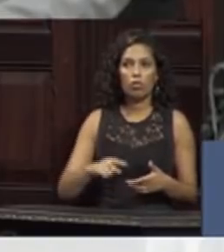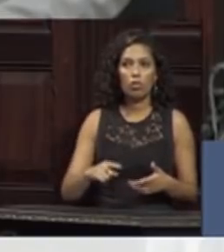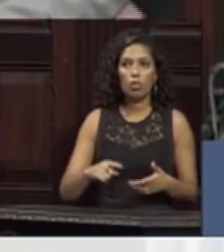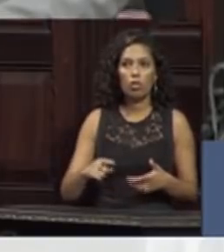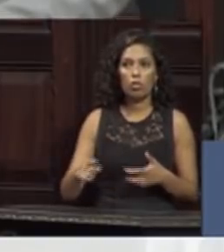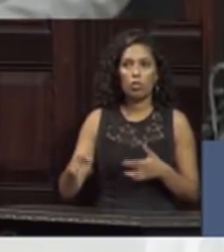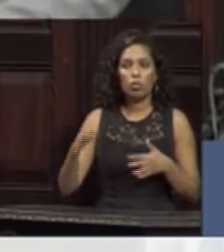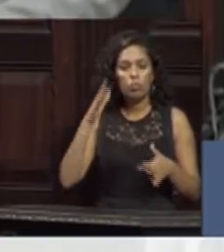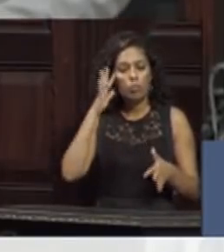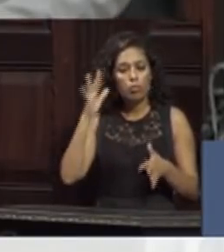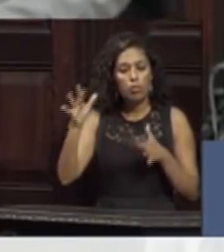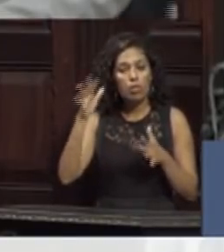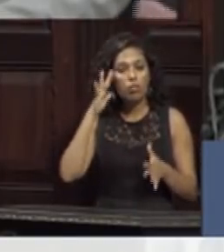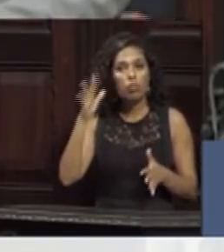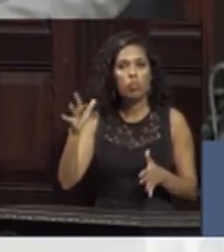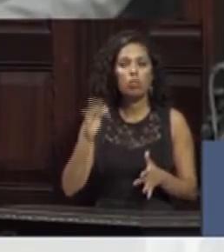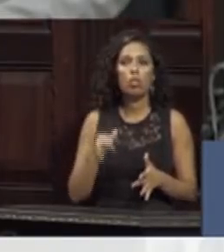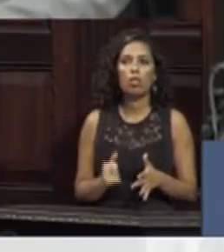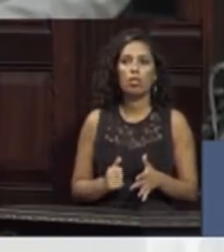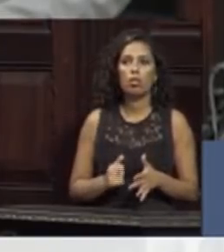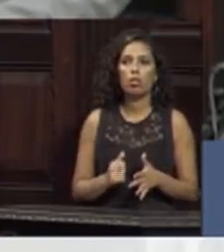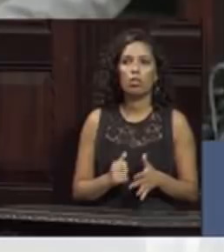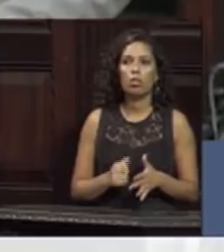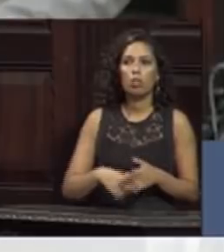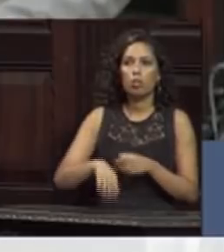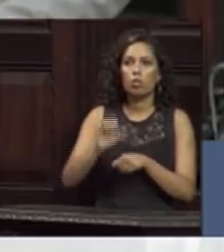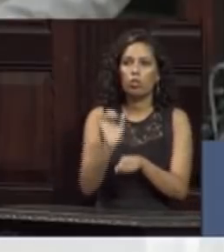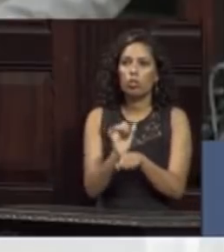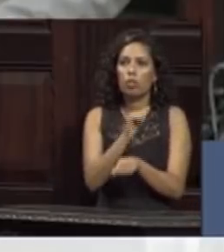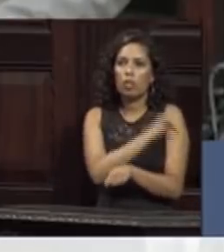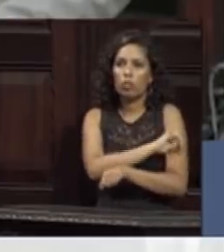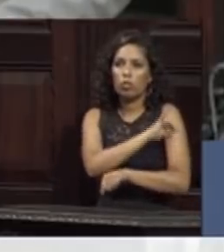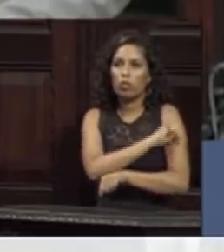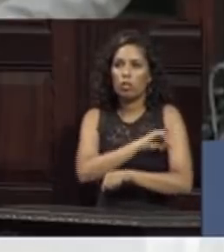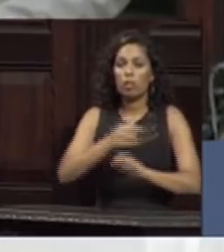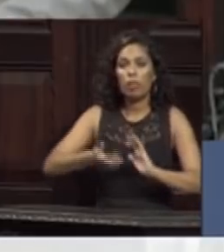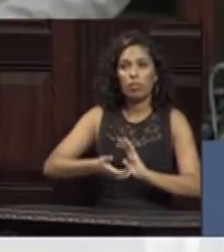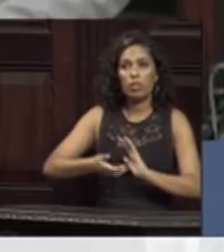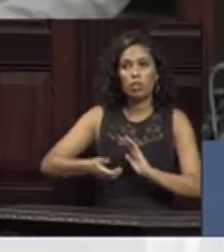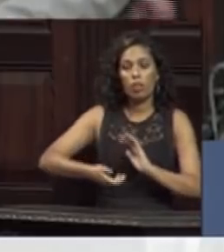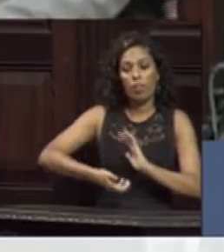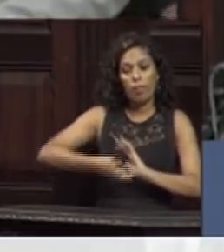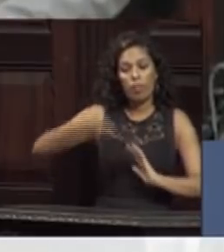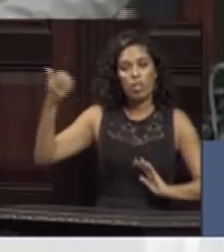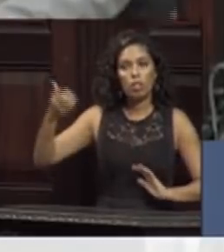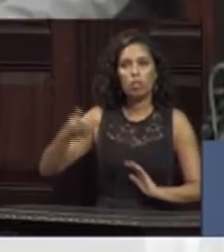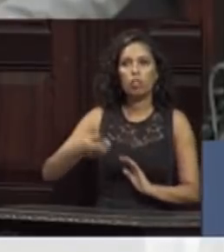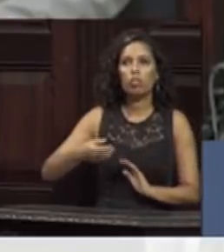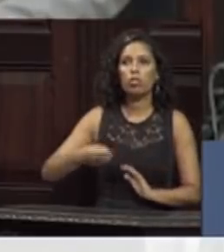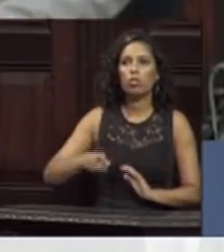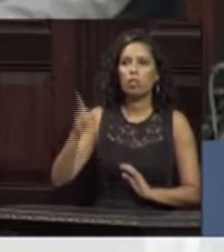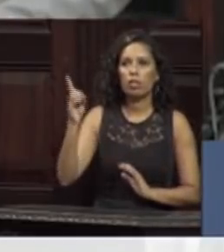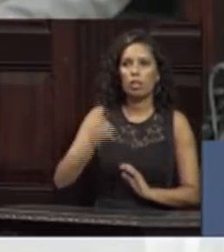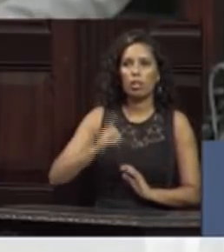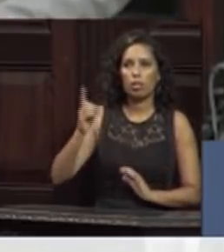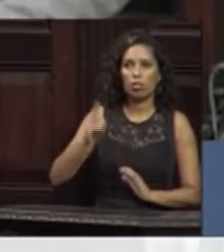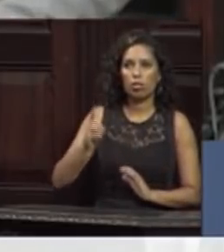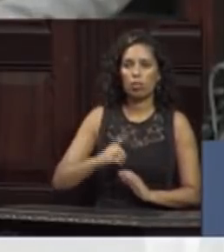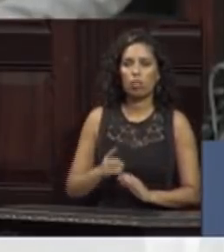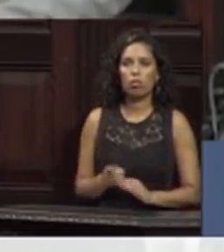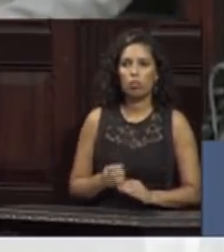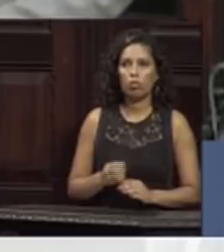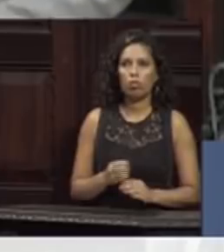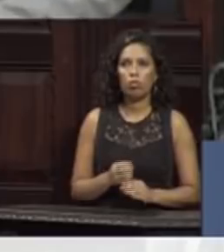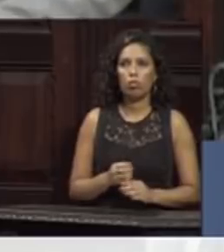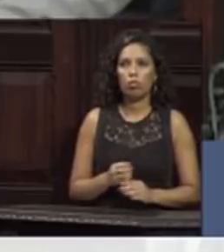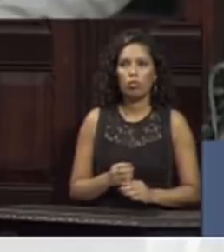até 2040, era só até 2020. E o estado do Rio de Janeiro estava fora do Repetro. Então, tem que ter atenção, que